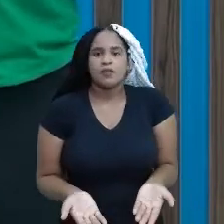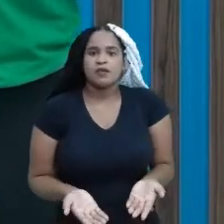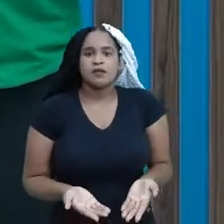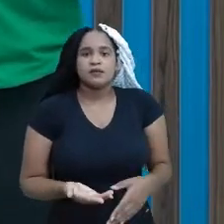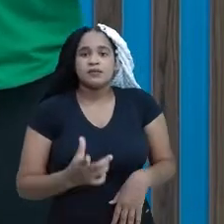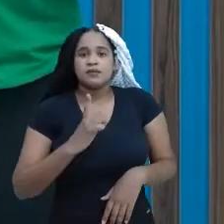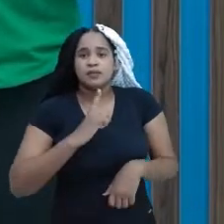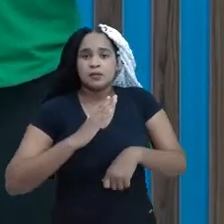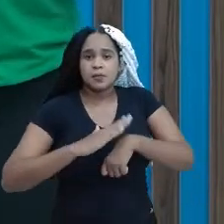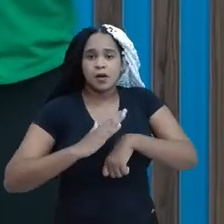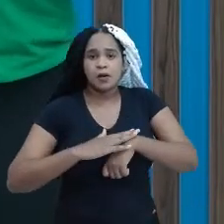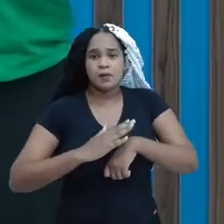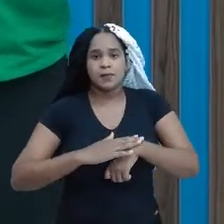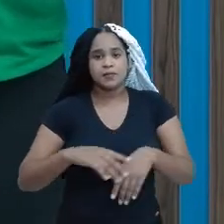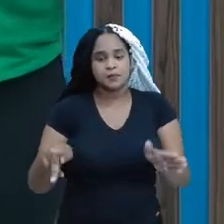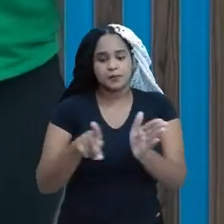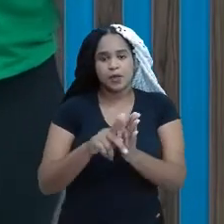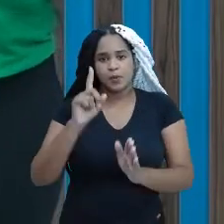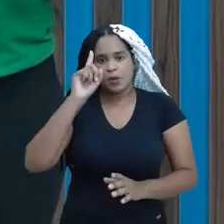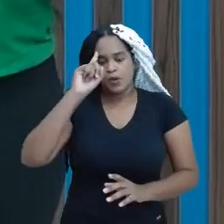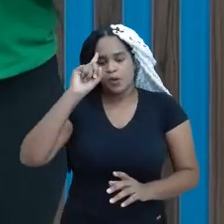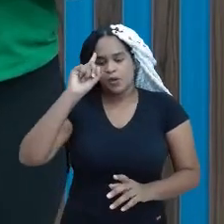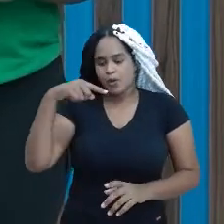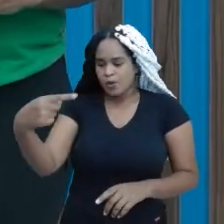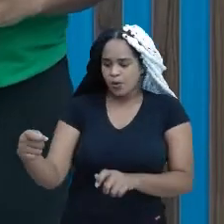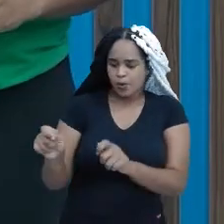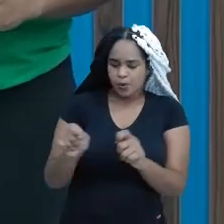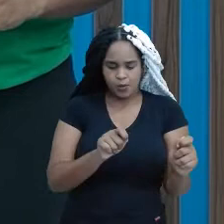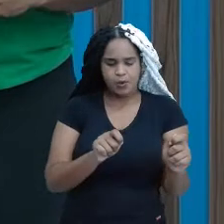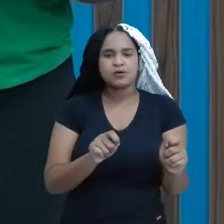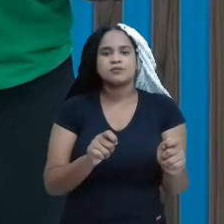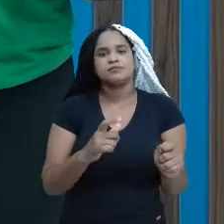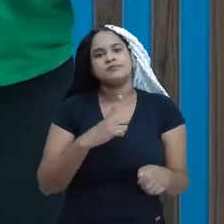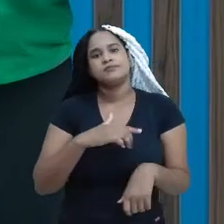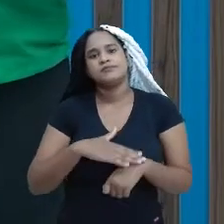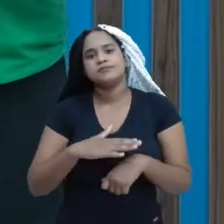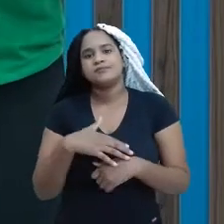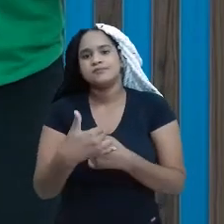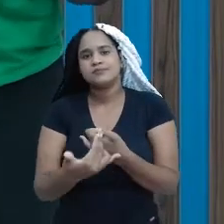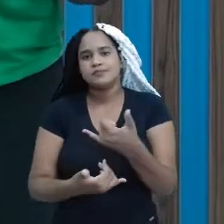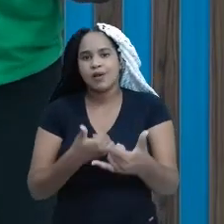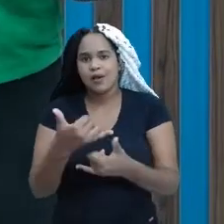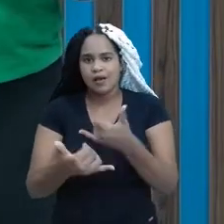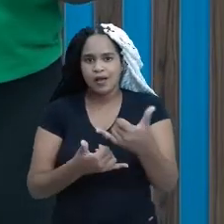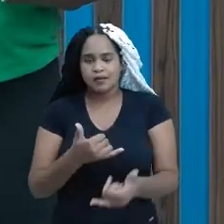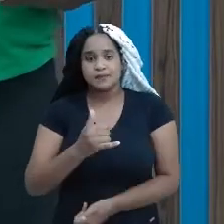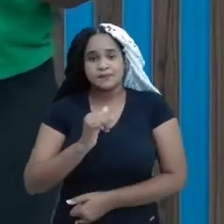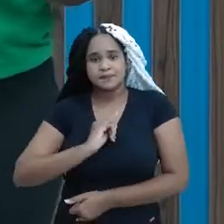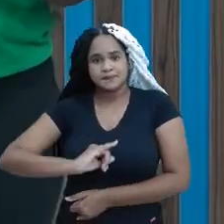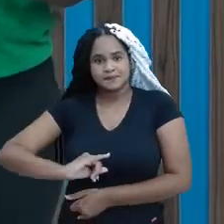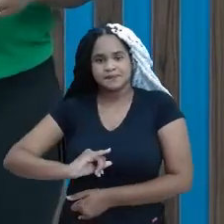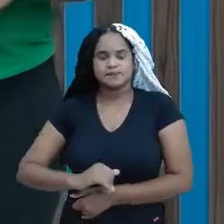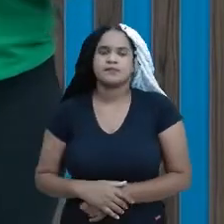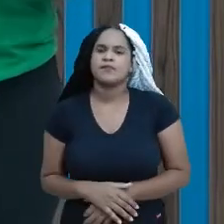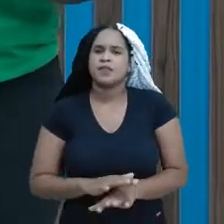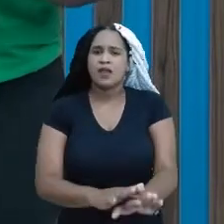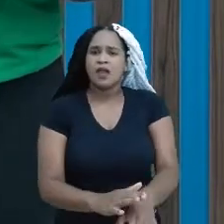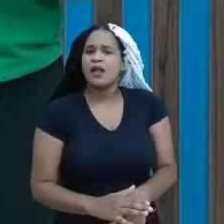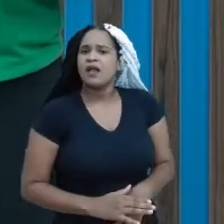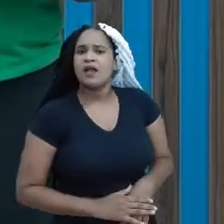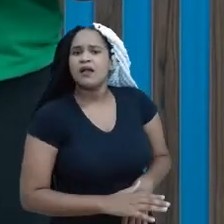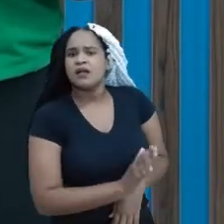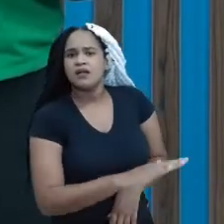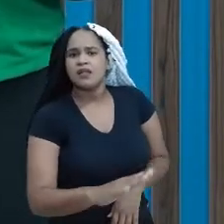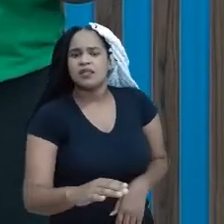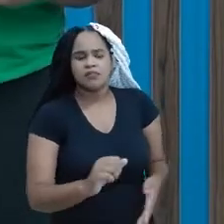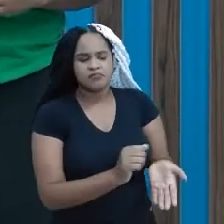temos rotina, a escola tem uma rotina, e chega o momento da brincadeira, do recreio. E esta criança que não fez,